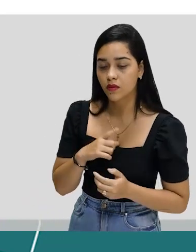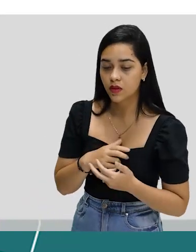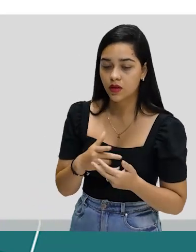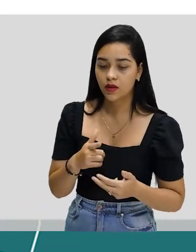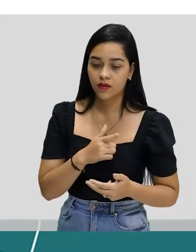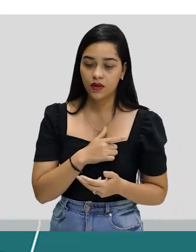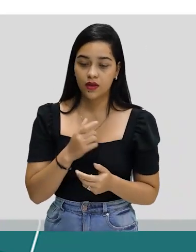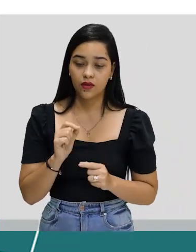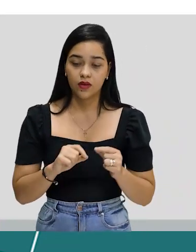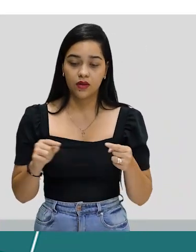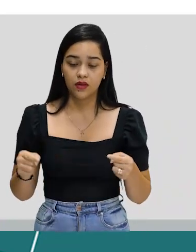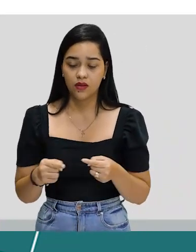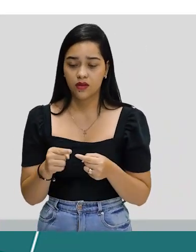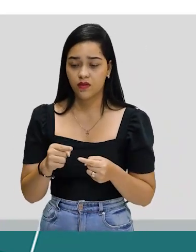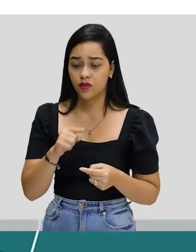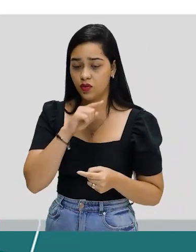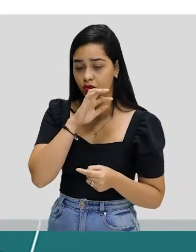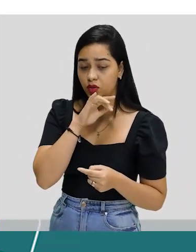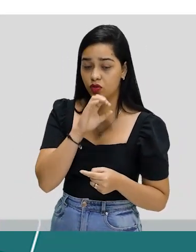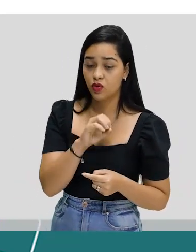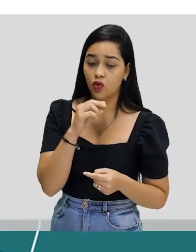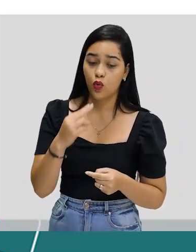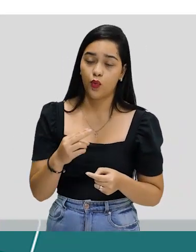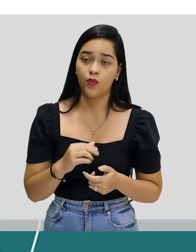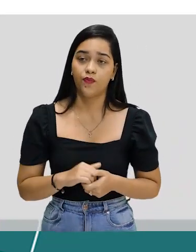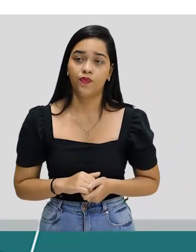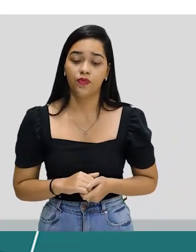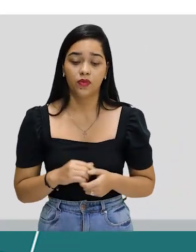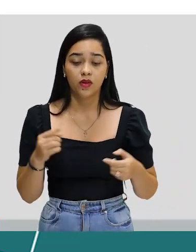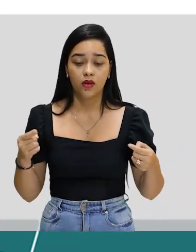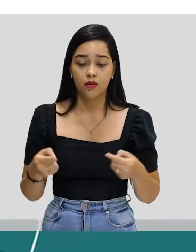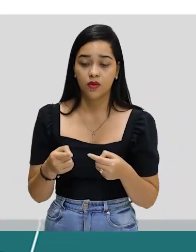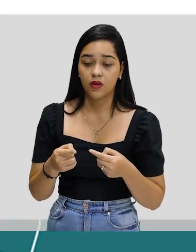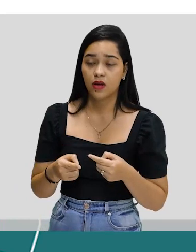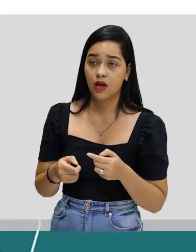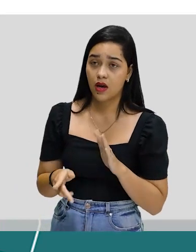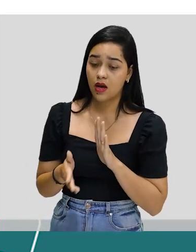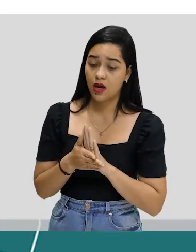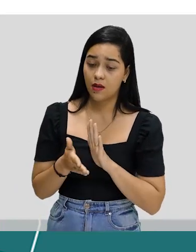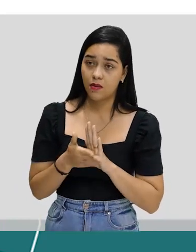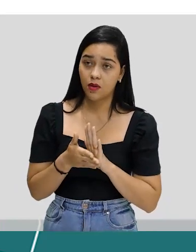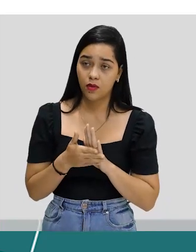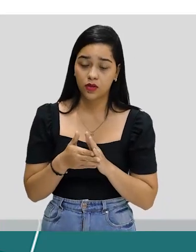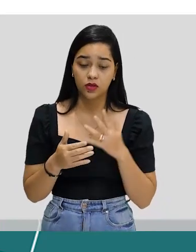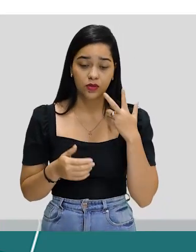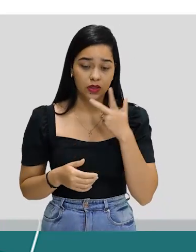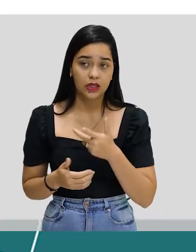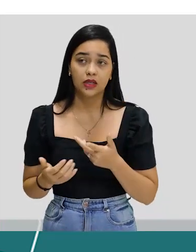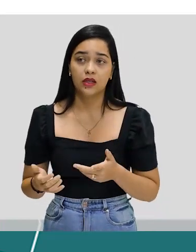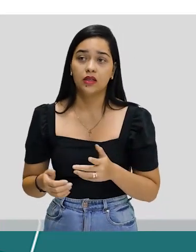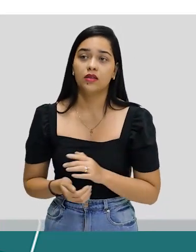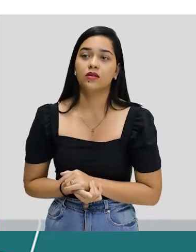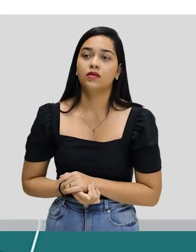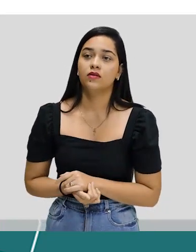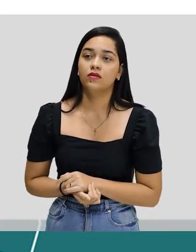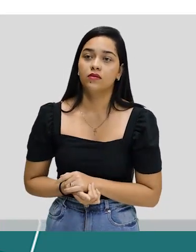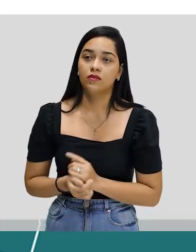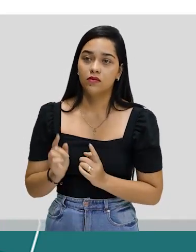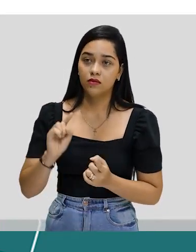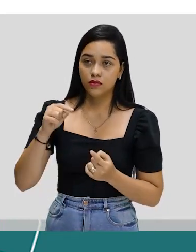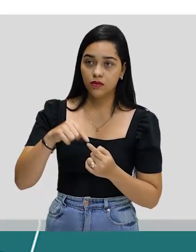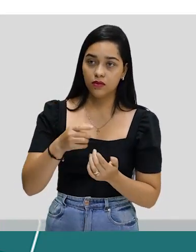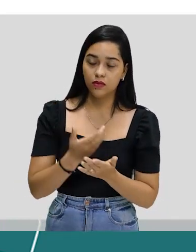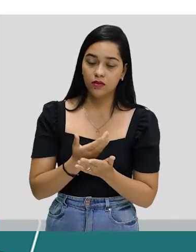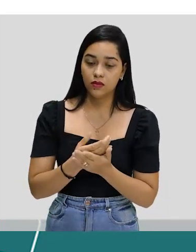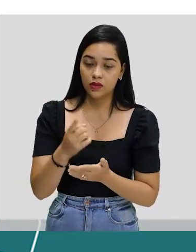obras feias na medida que elas forem mal feitas ou não correspondem plenamente à tua proposta de beleza. São questionamentos. O objetivo da aula é